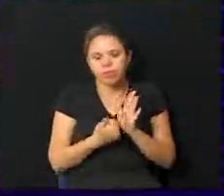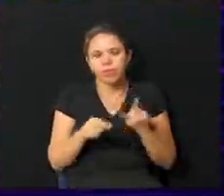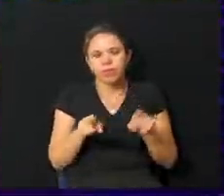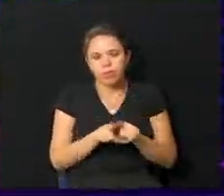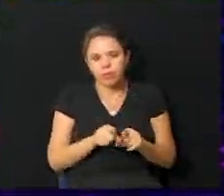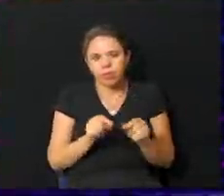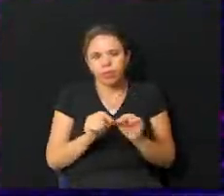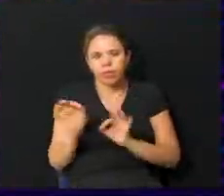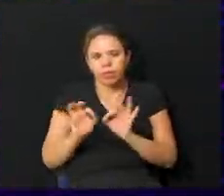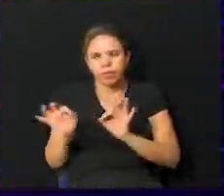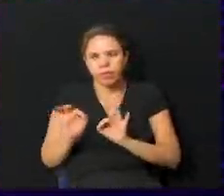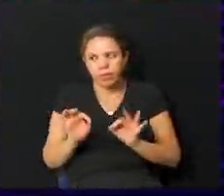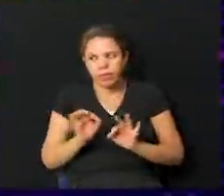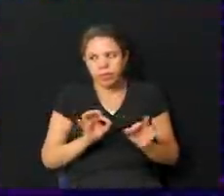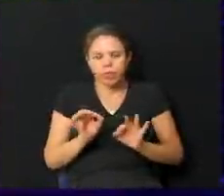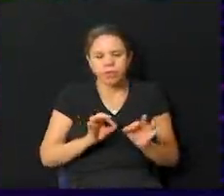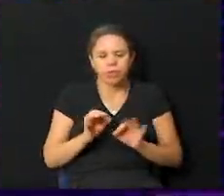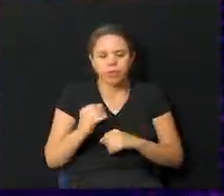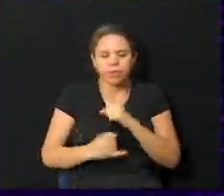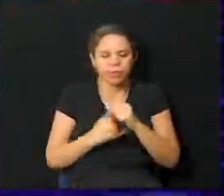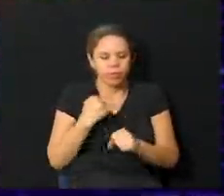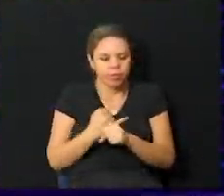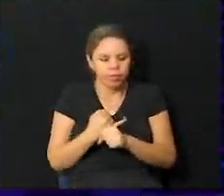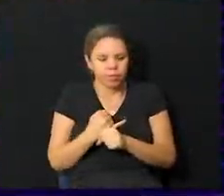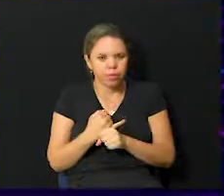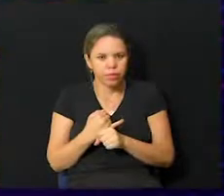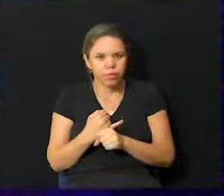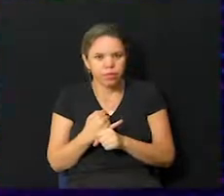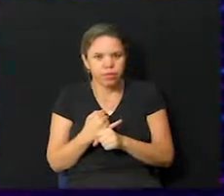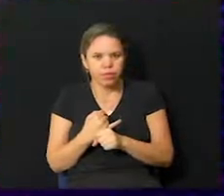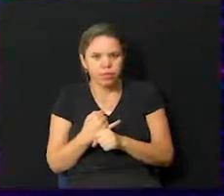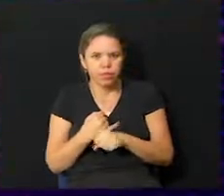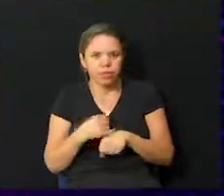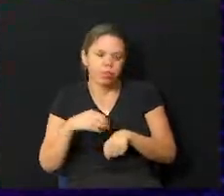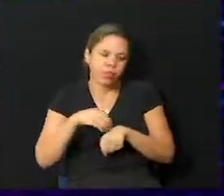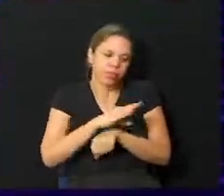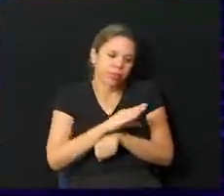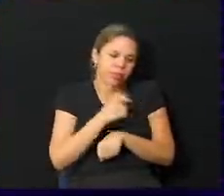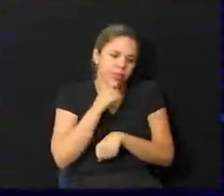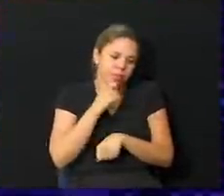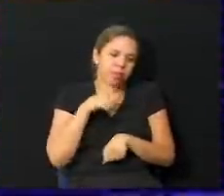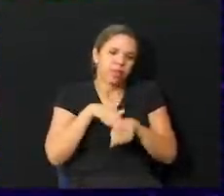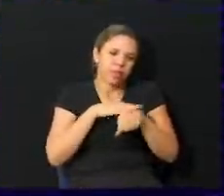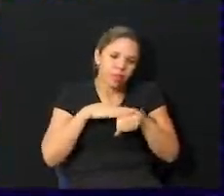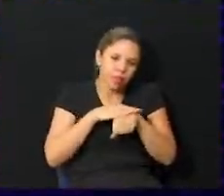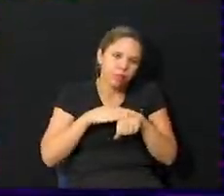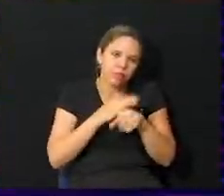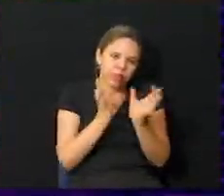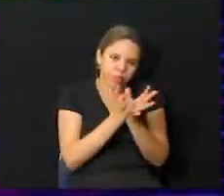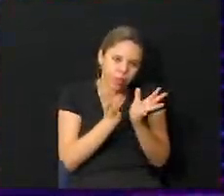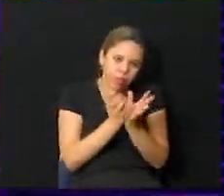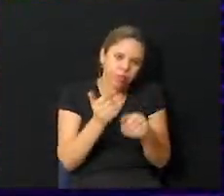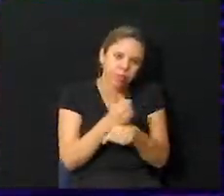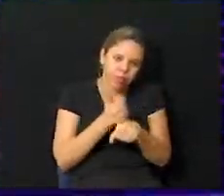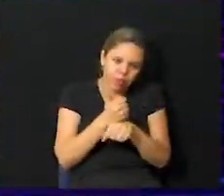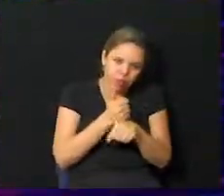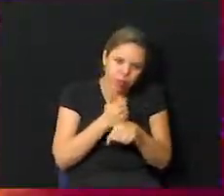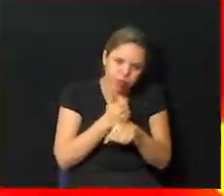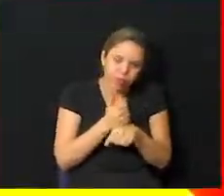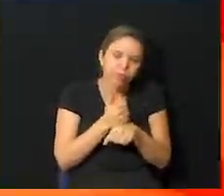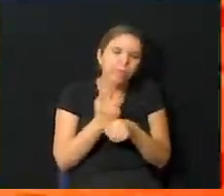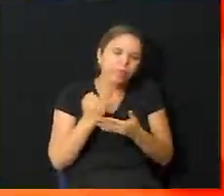também foram feitas tudo online, iam sendo passadas para mim, a gente ia conversando com a equipe também, a